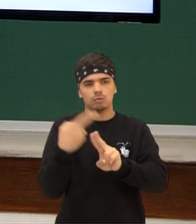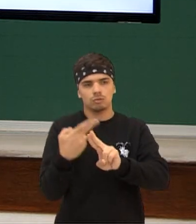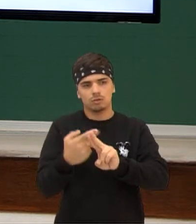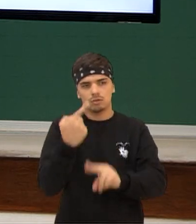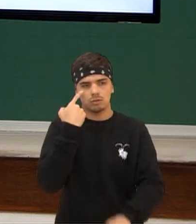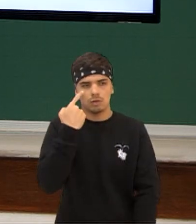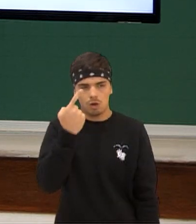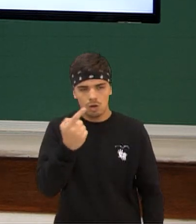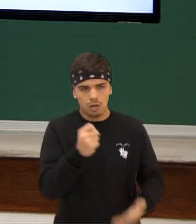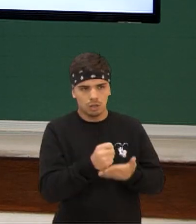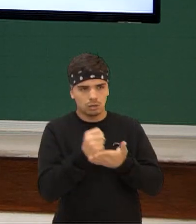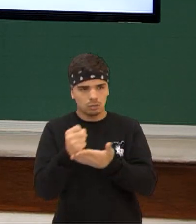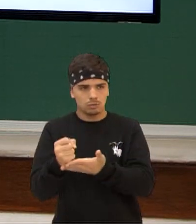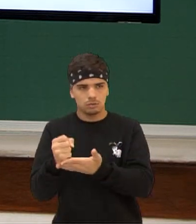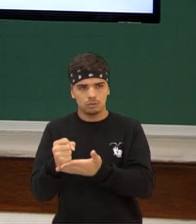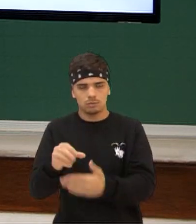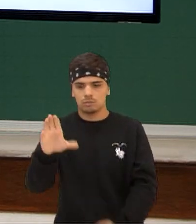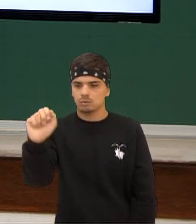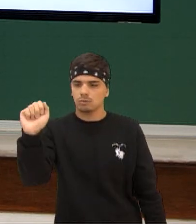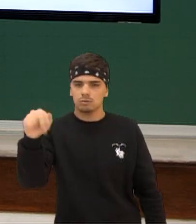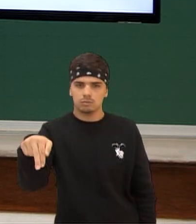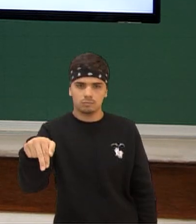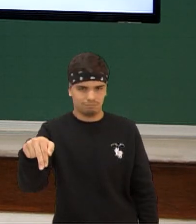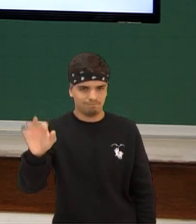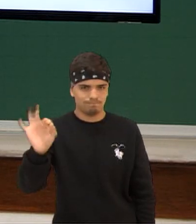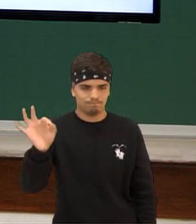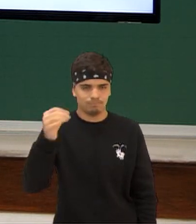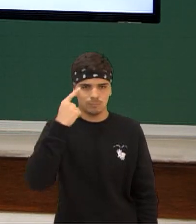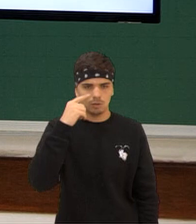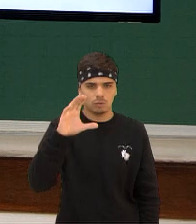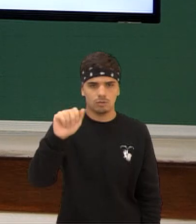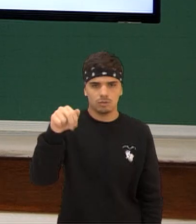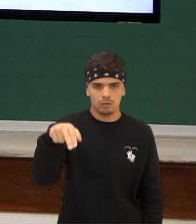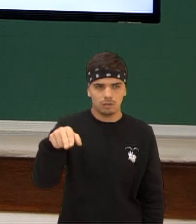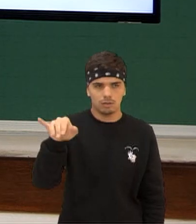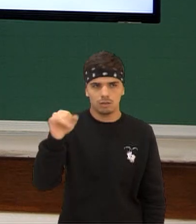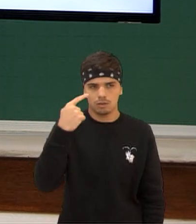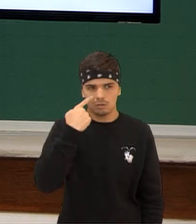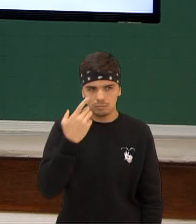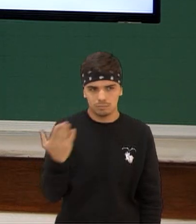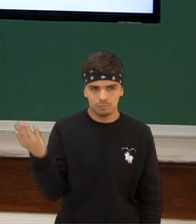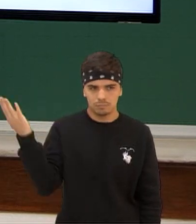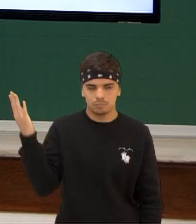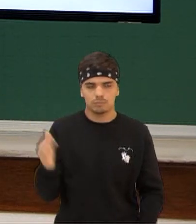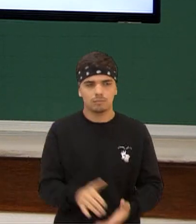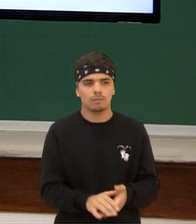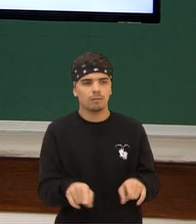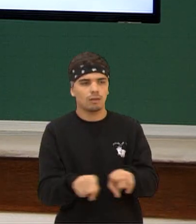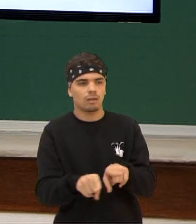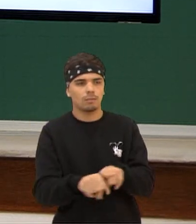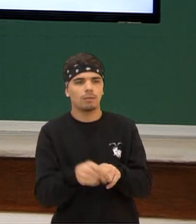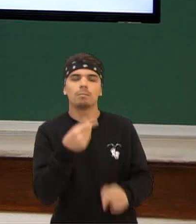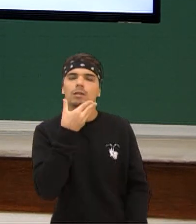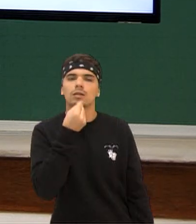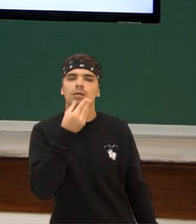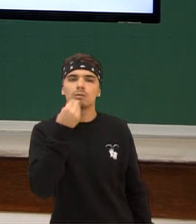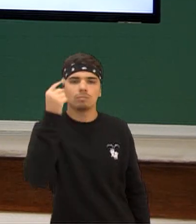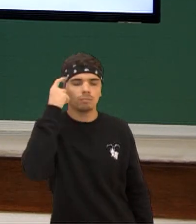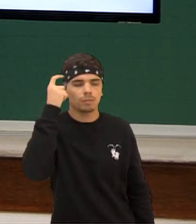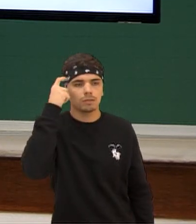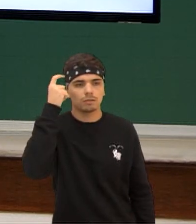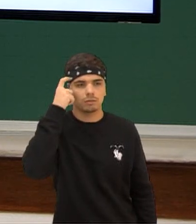verbo auxiliar presente no caso aqui é o verbo que tem que a Nice drink some water o Sininho pensando